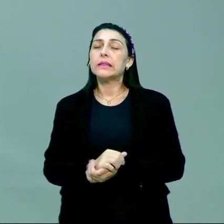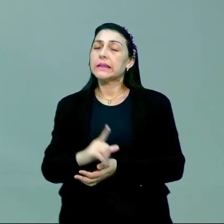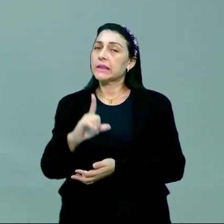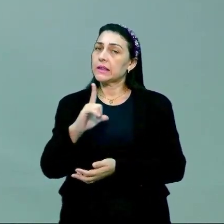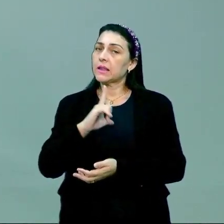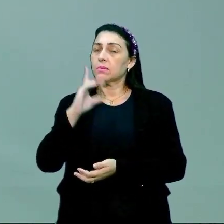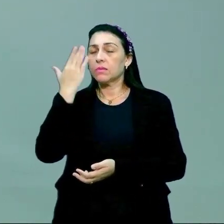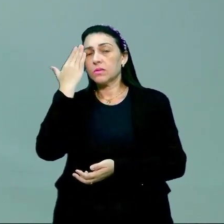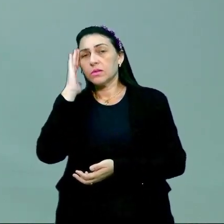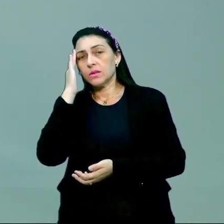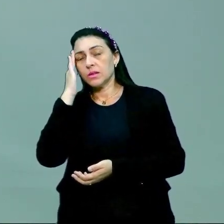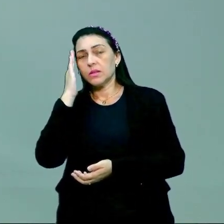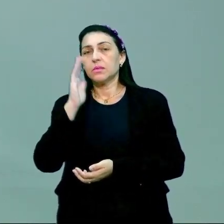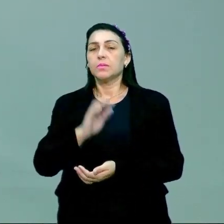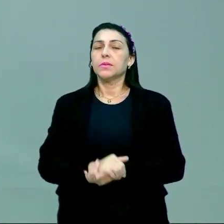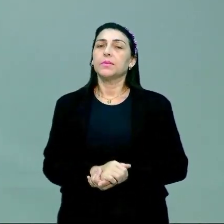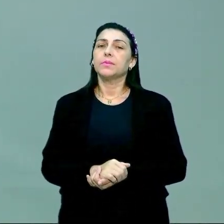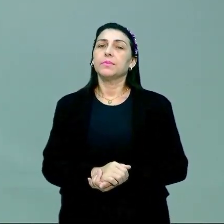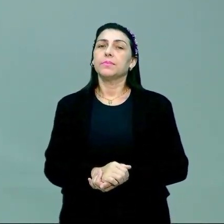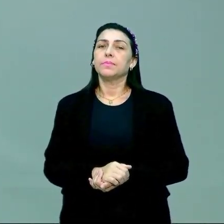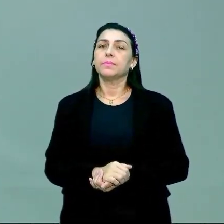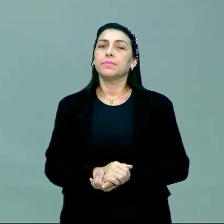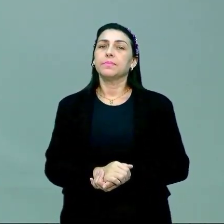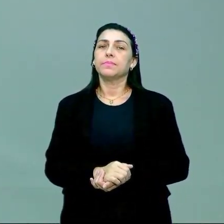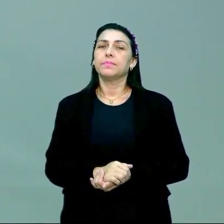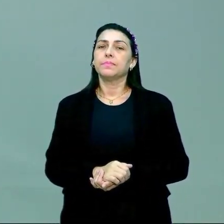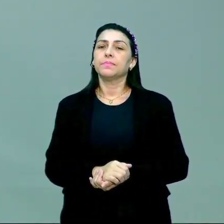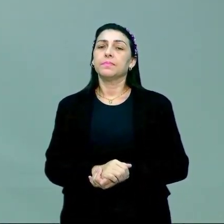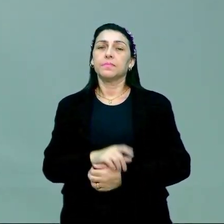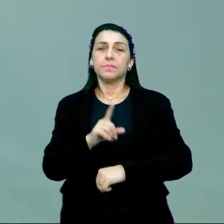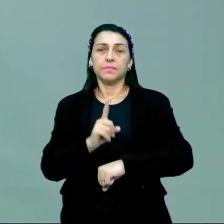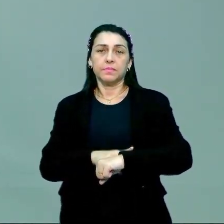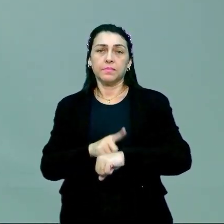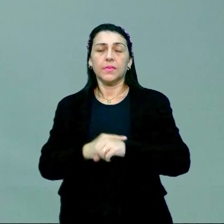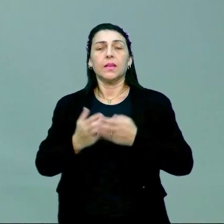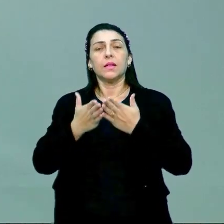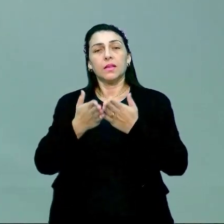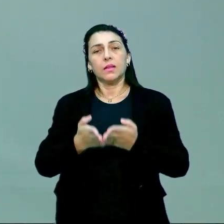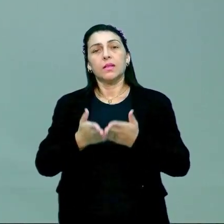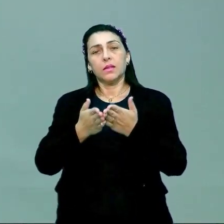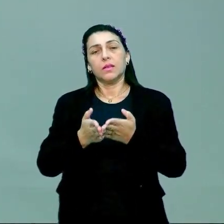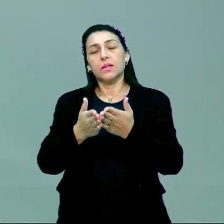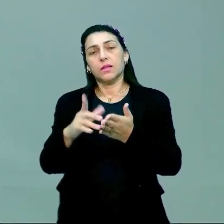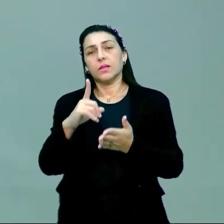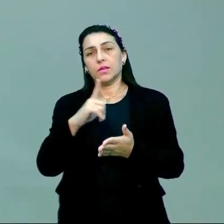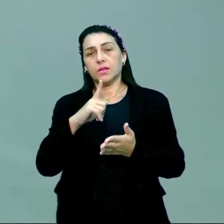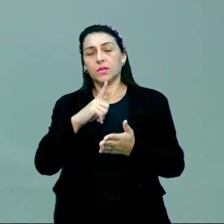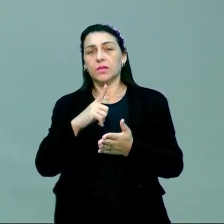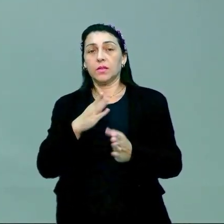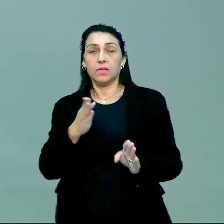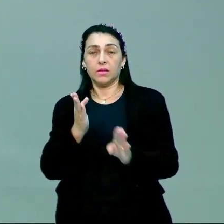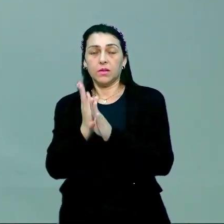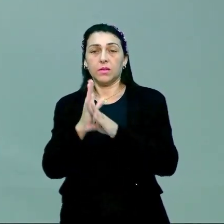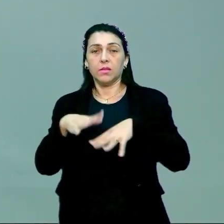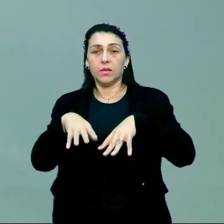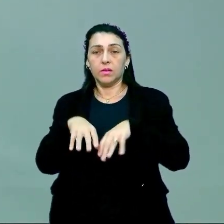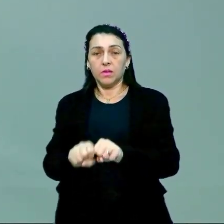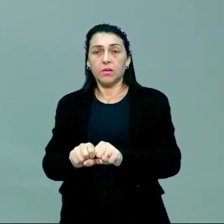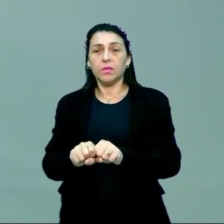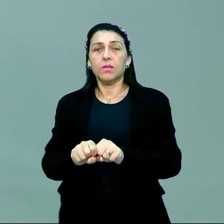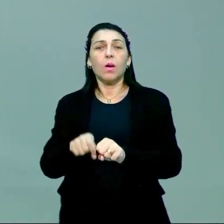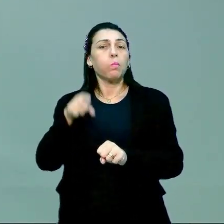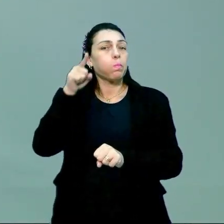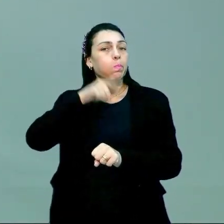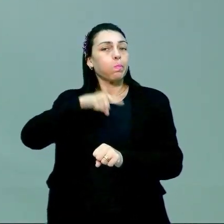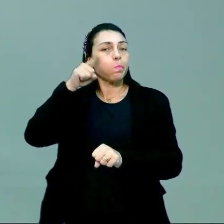temos um entendimento a respeito. A época das grandes navegações, nós tivemos a descoberta do território